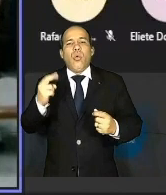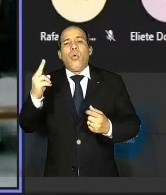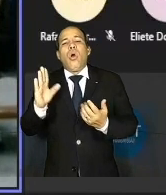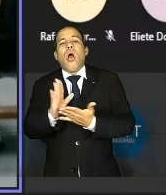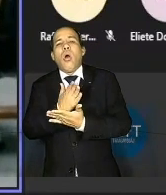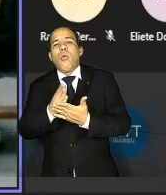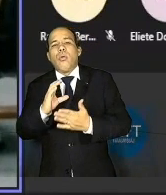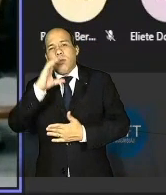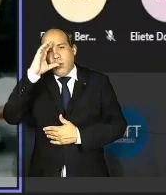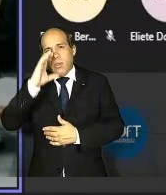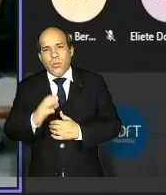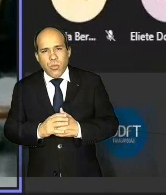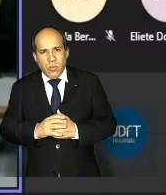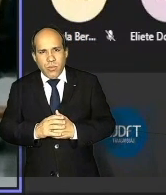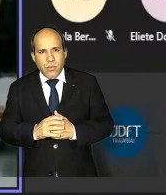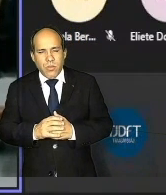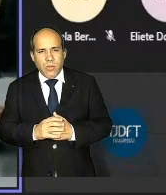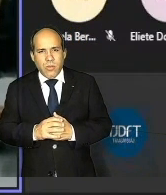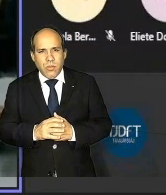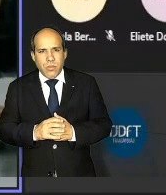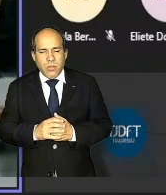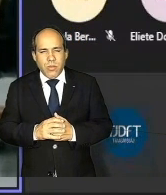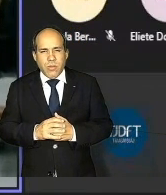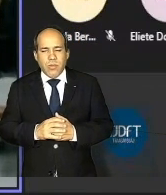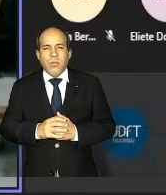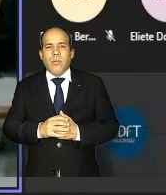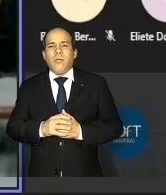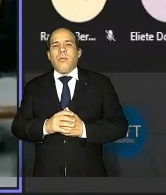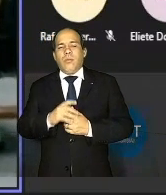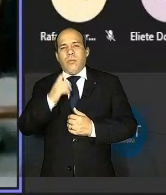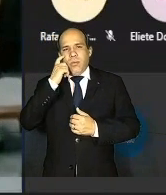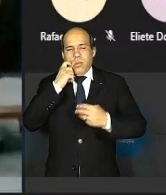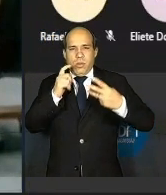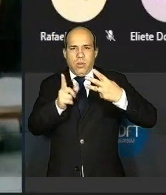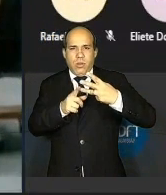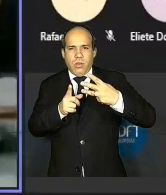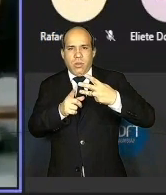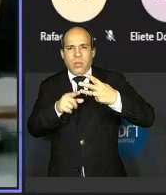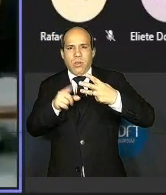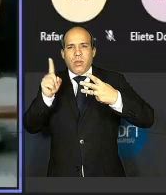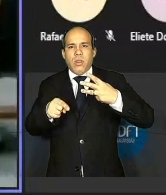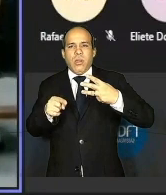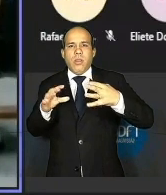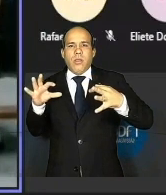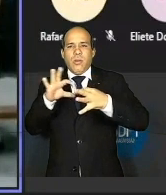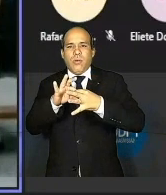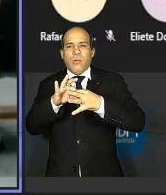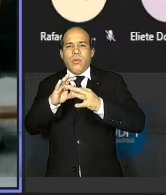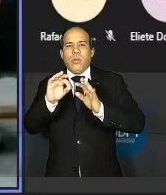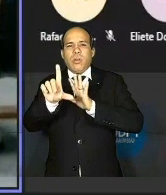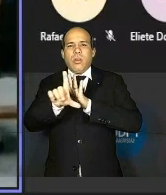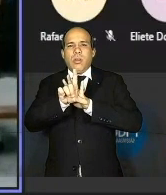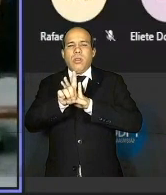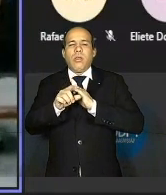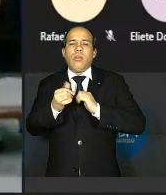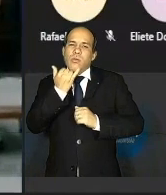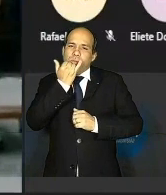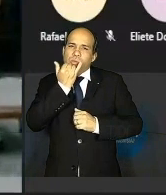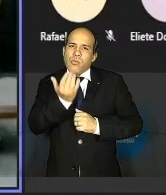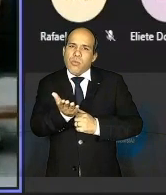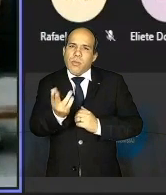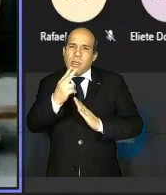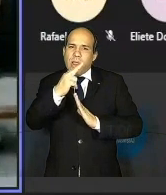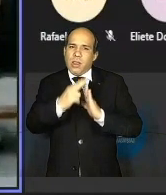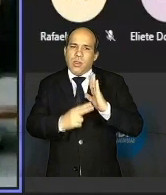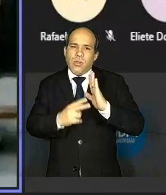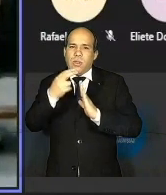vez de custear todos os cidadãos com arrecadação de impostos. O terceiro argumento é de cunho legal.